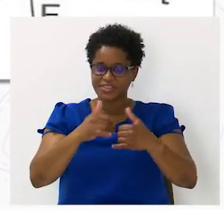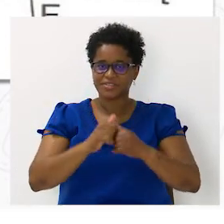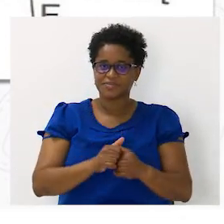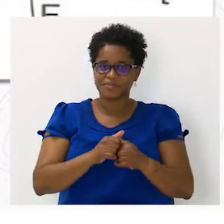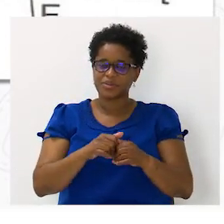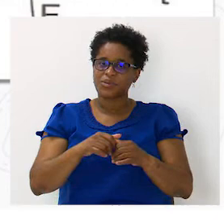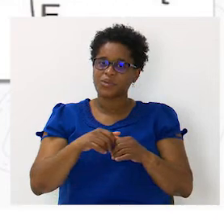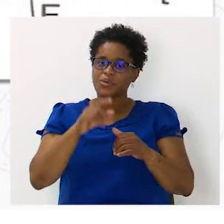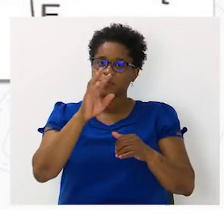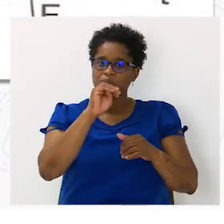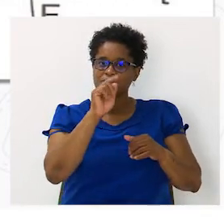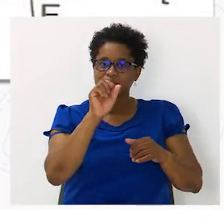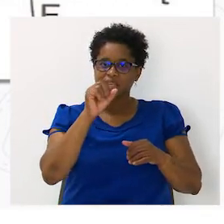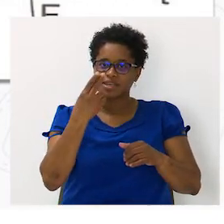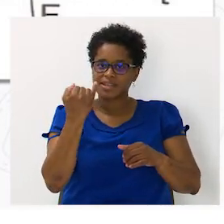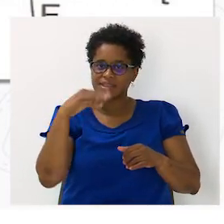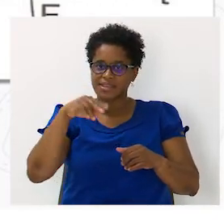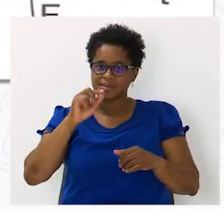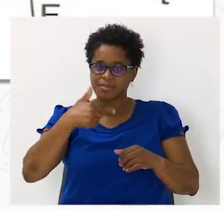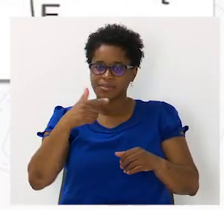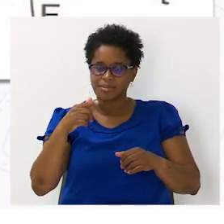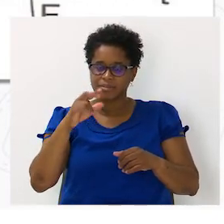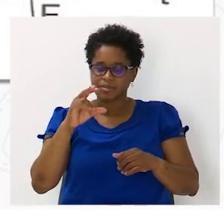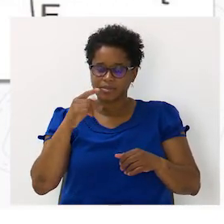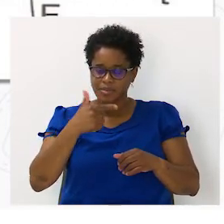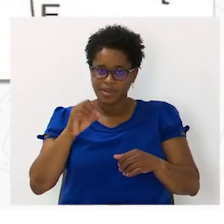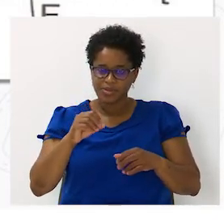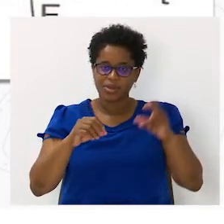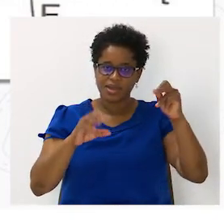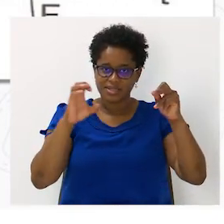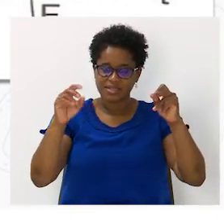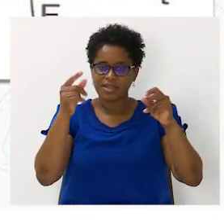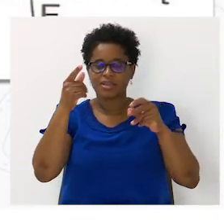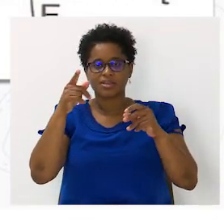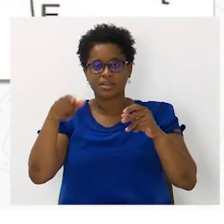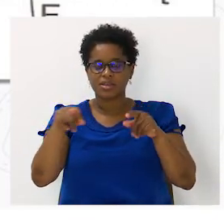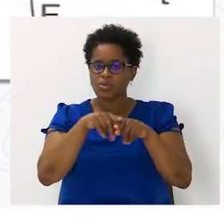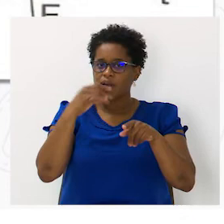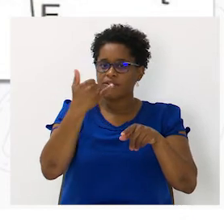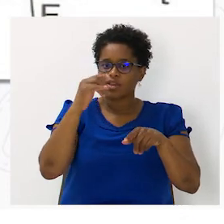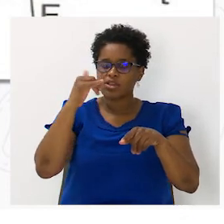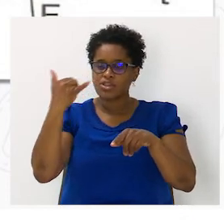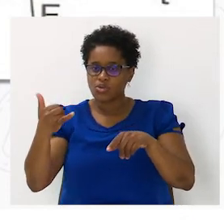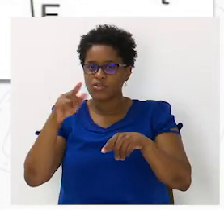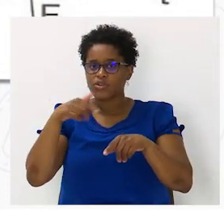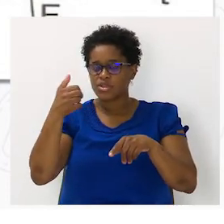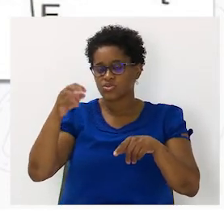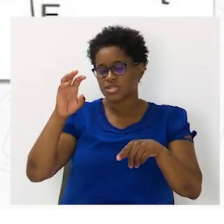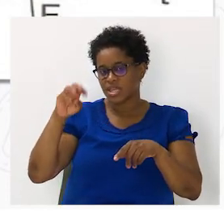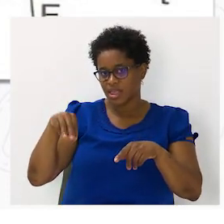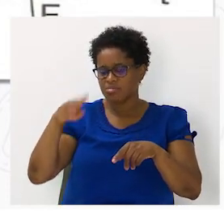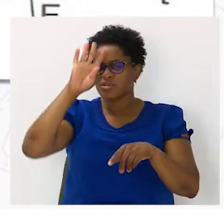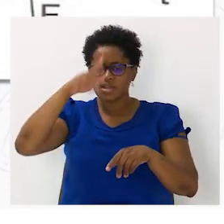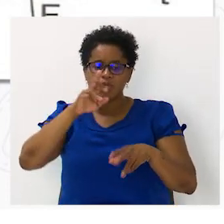o segmento AC mede 22,5 centímetros. Sabendo que R é